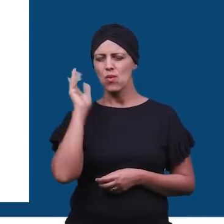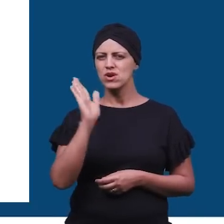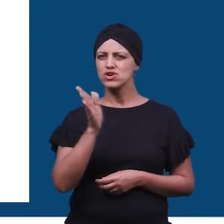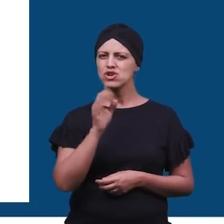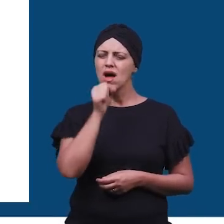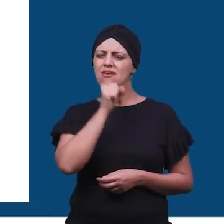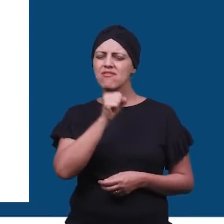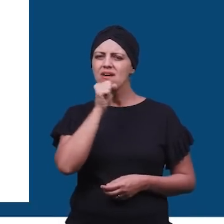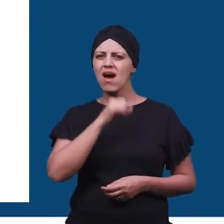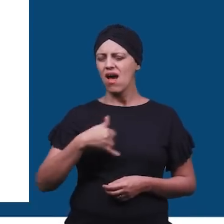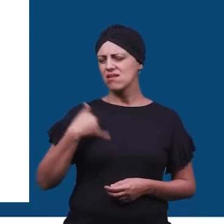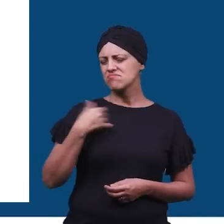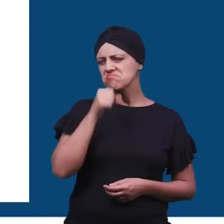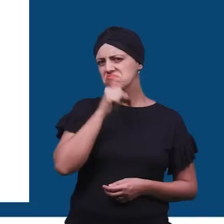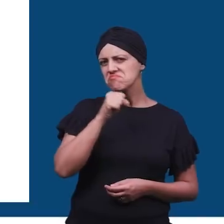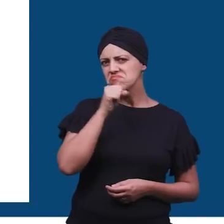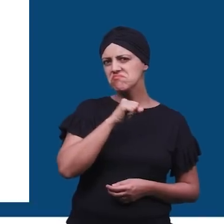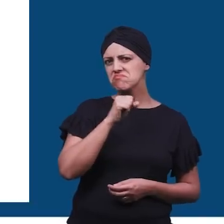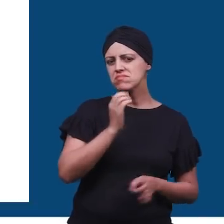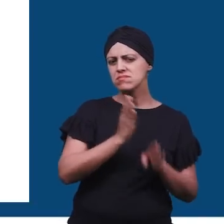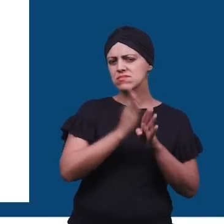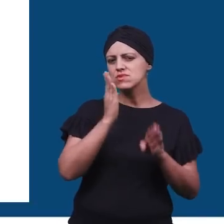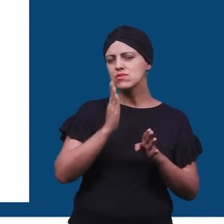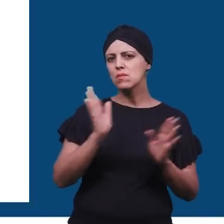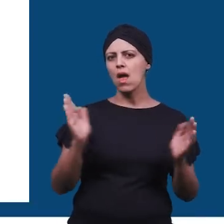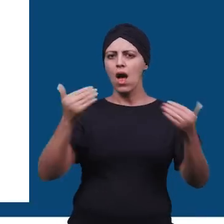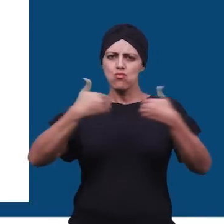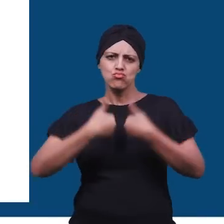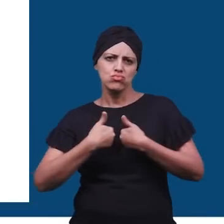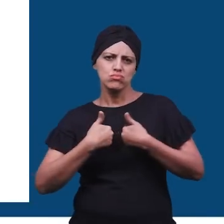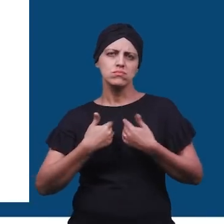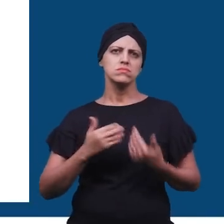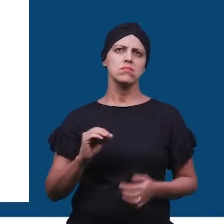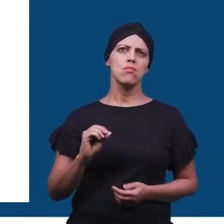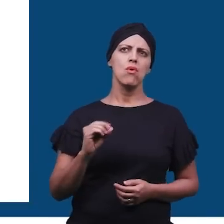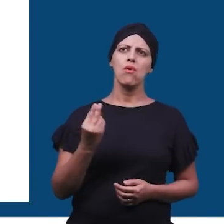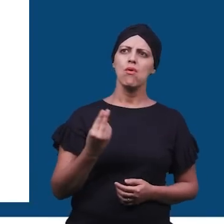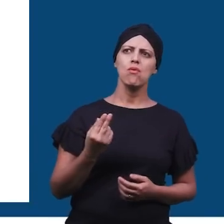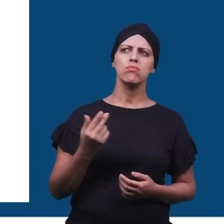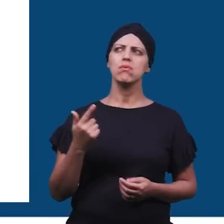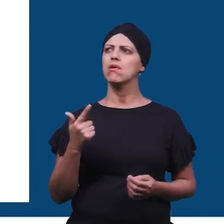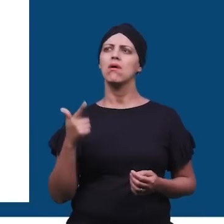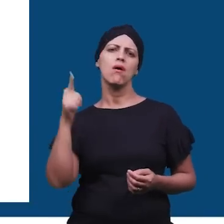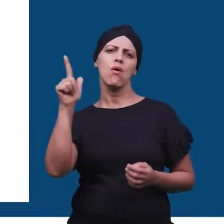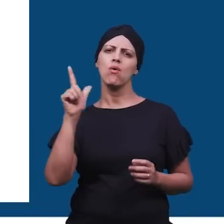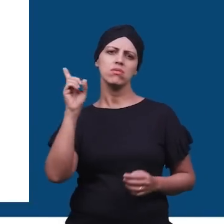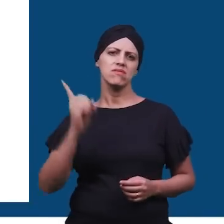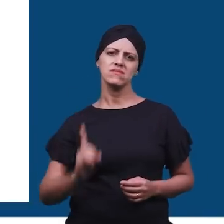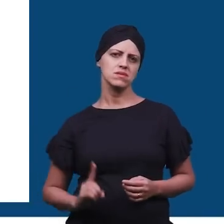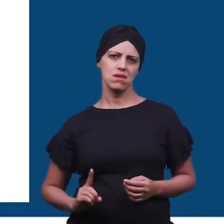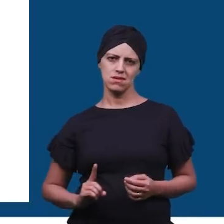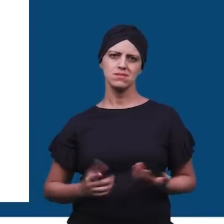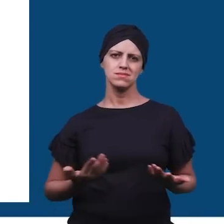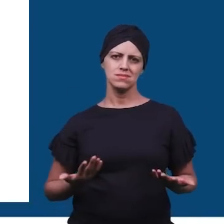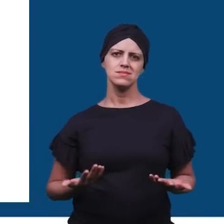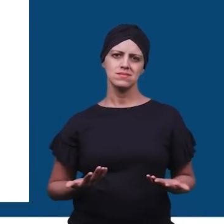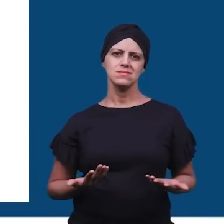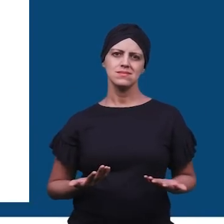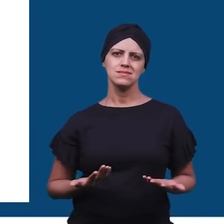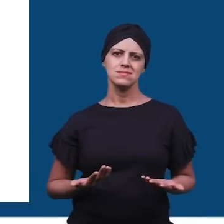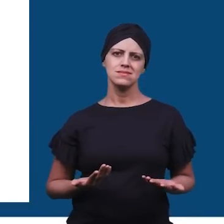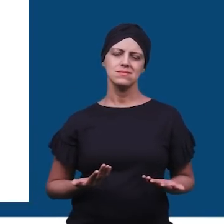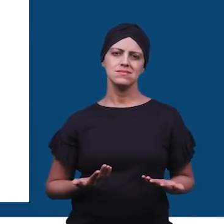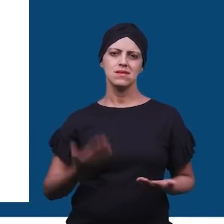com idades avançadas descobriram que tinha autismo ou uma outra deficiência,